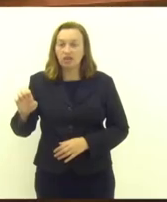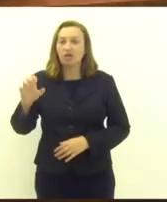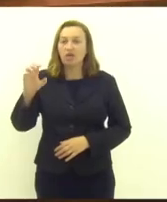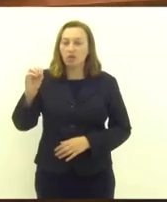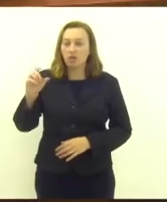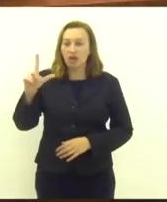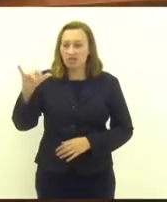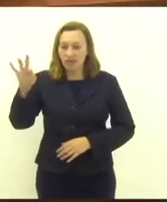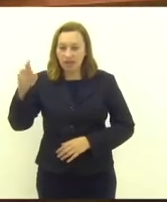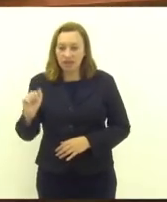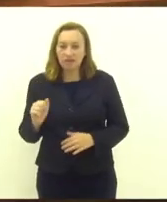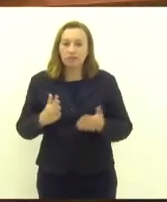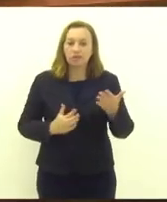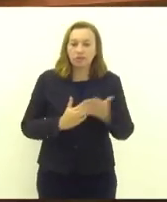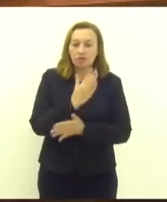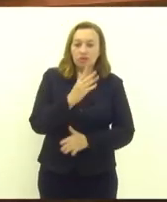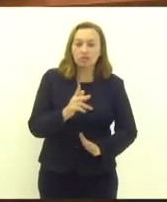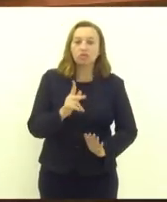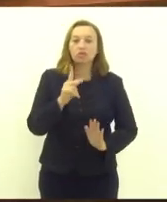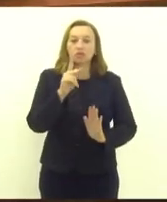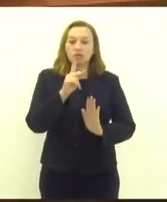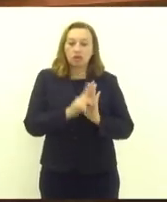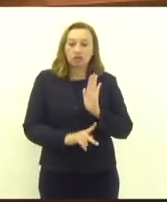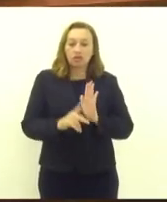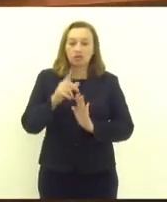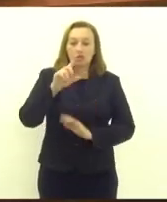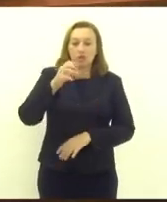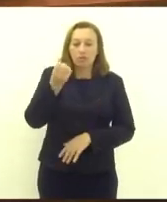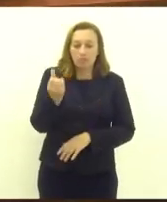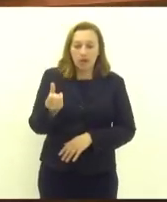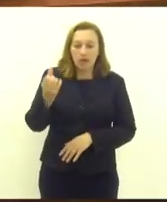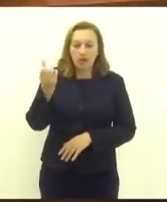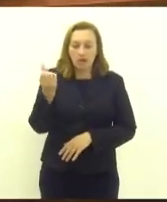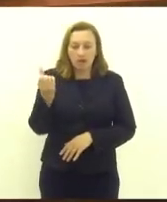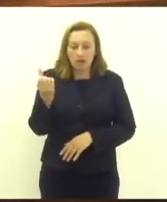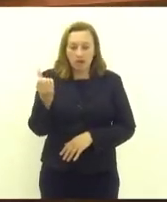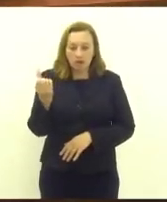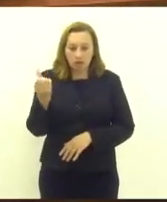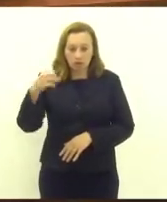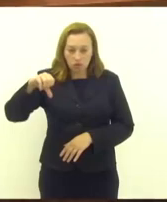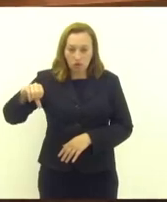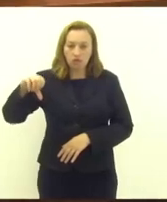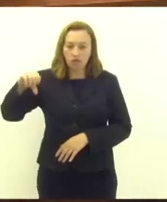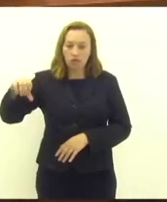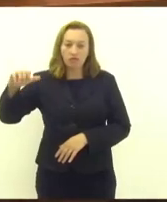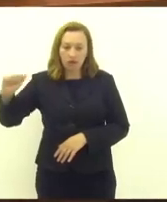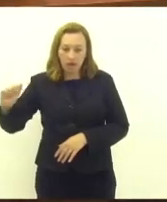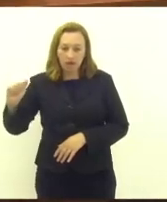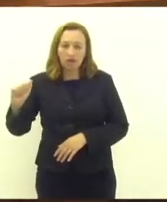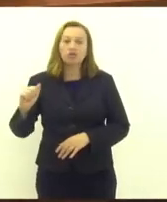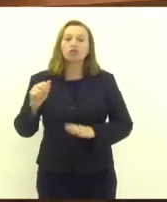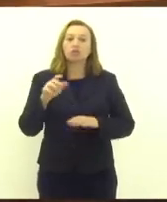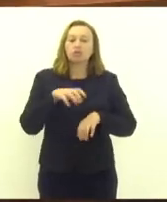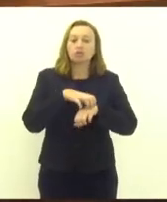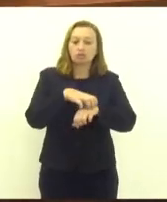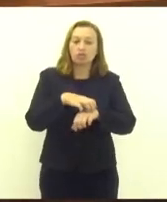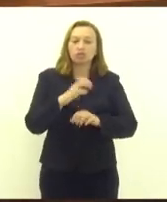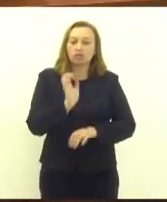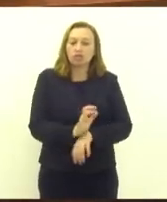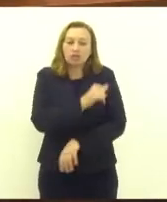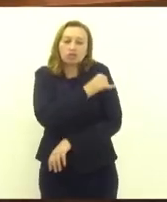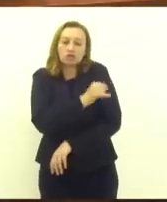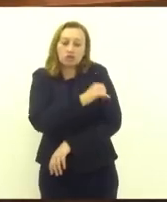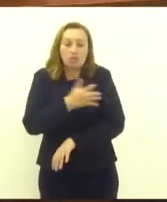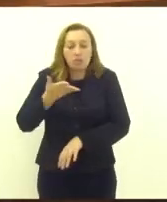pela aprovação do projeto 699a que dispõe sobre os serviços públicos de transporte do Estado do Rio de Janeiro aprimorando